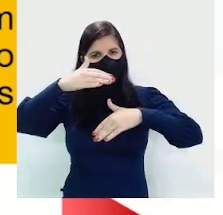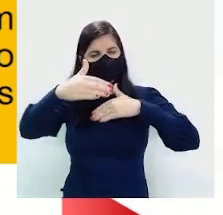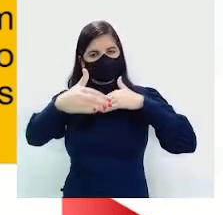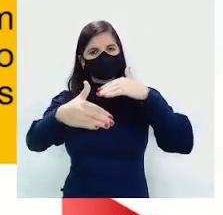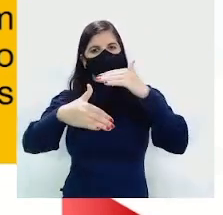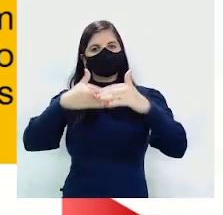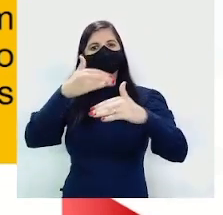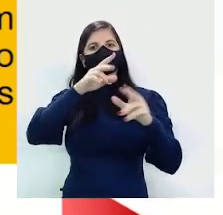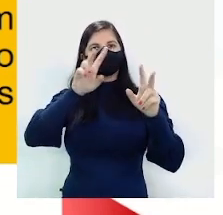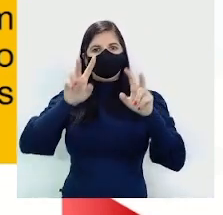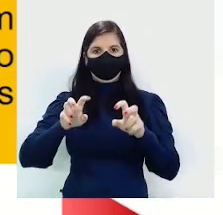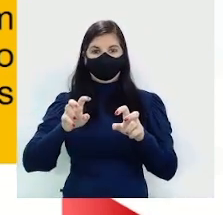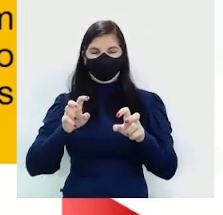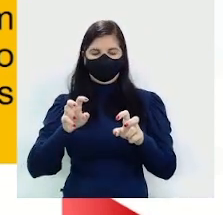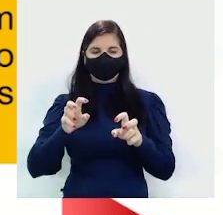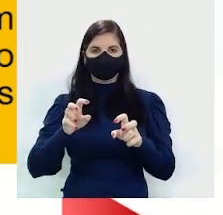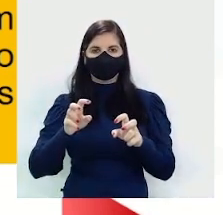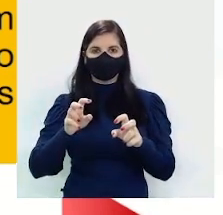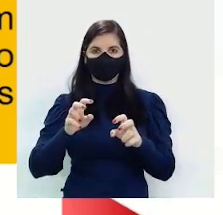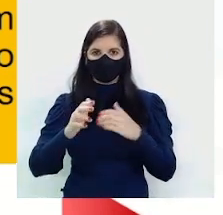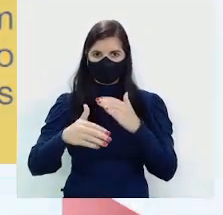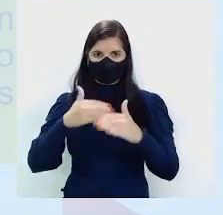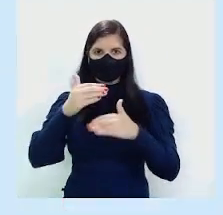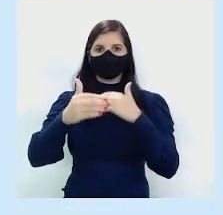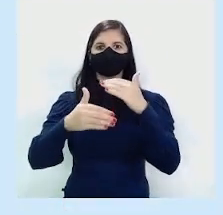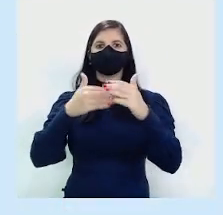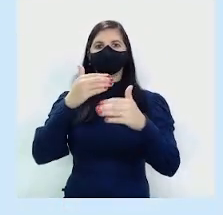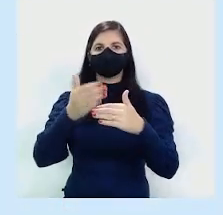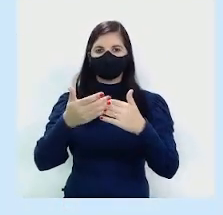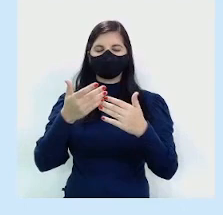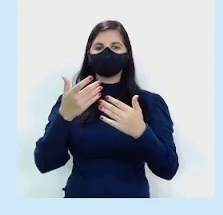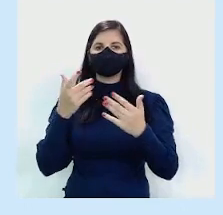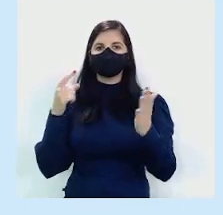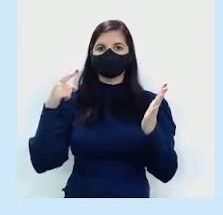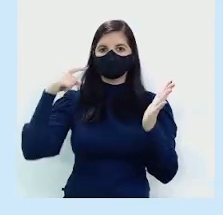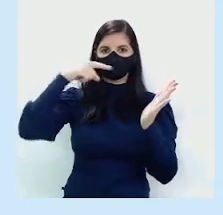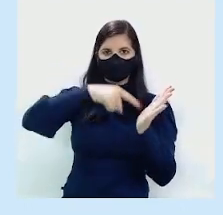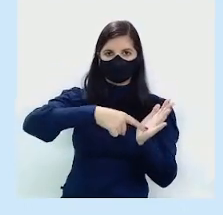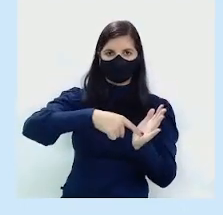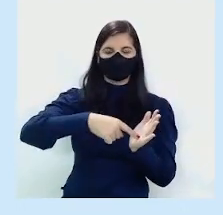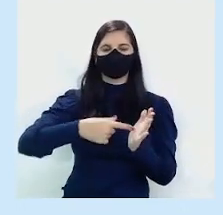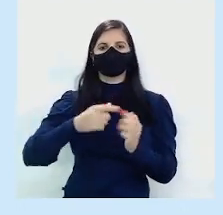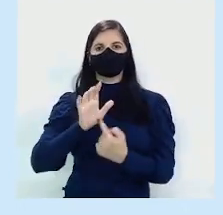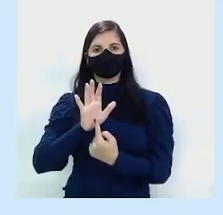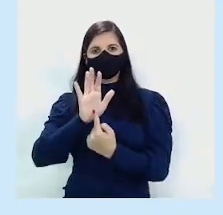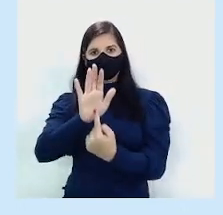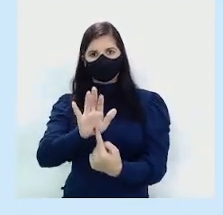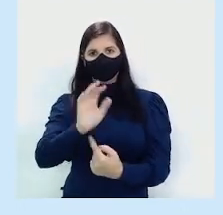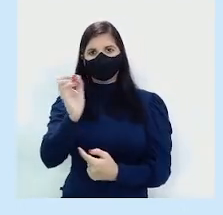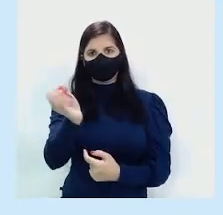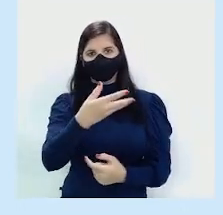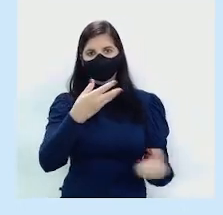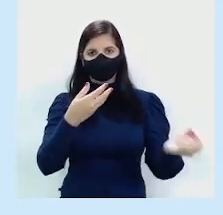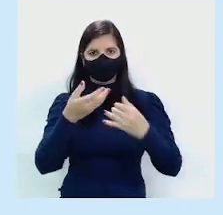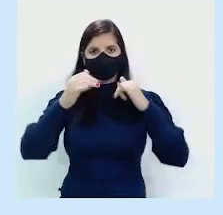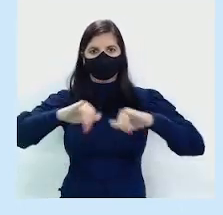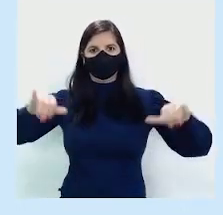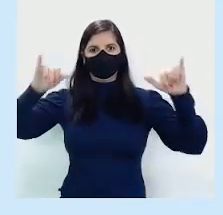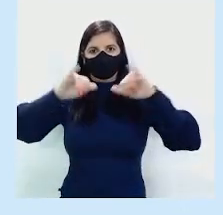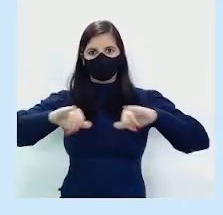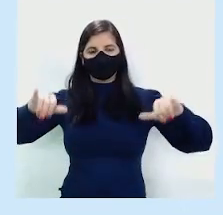desenvolver a respeito. Então, o desenvolvimento ele tem como função apresentar novas